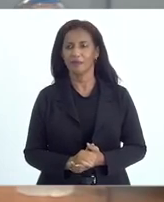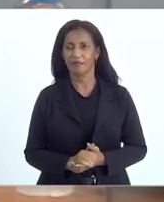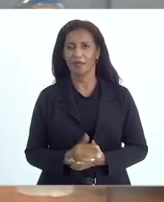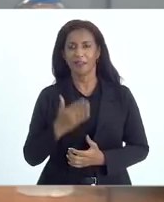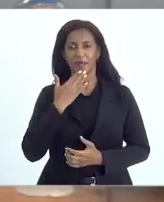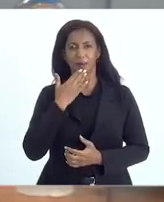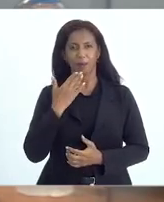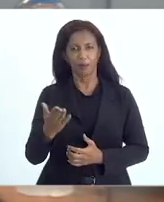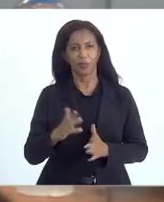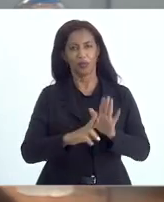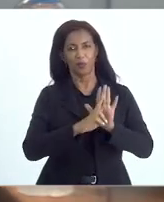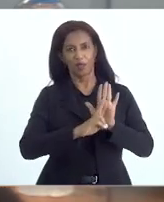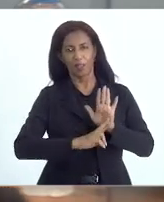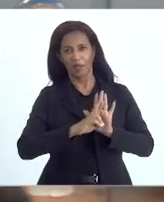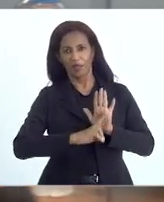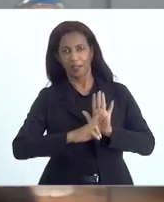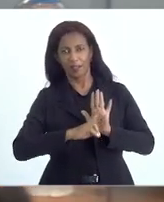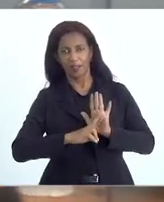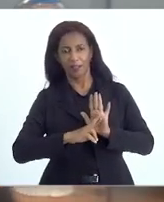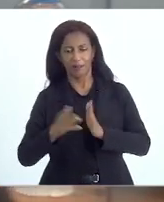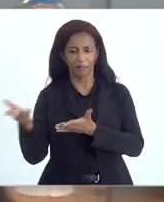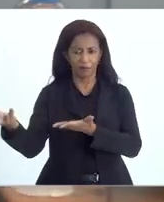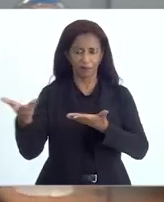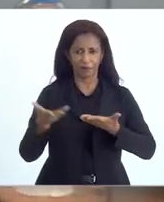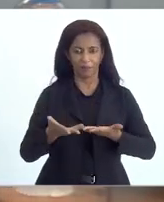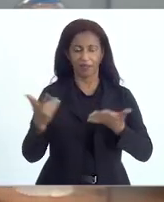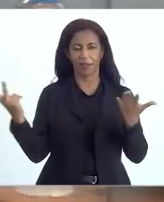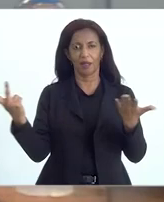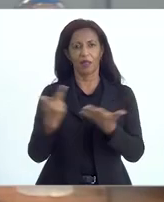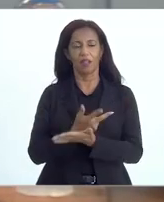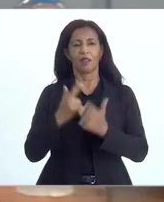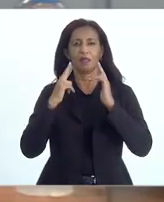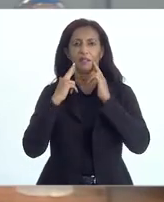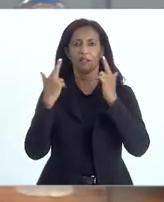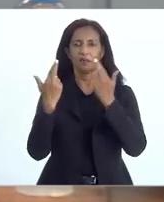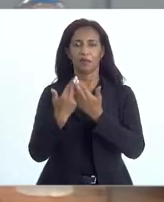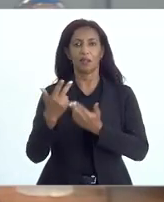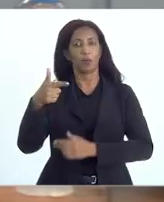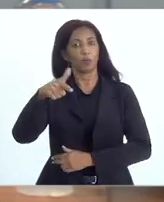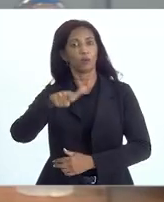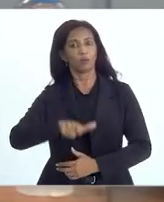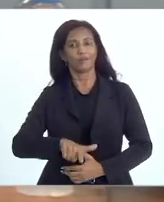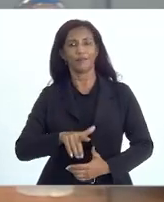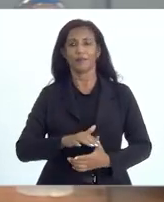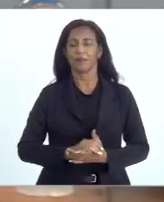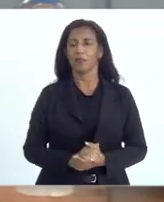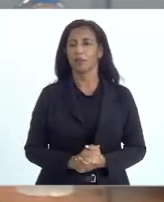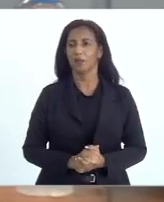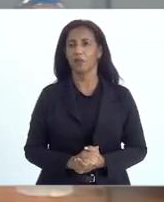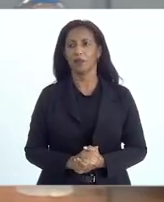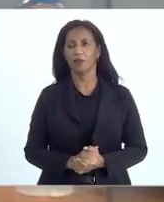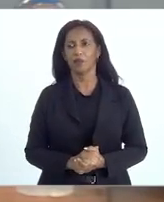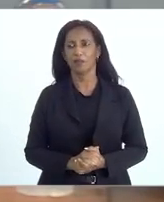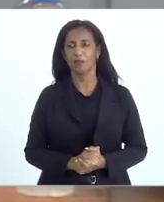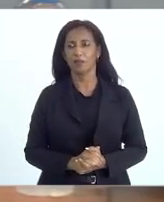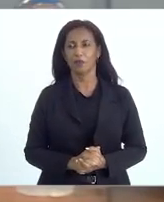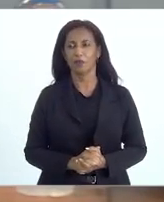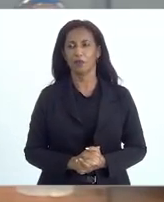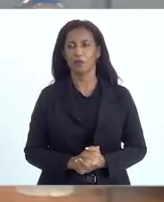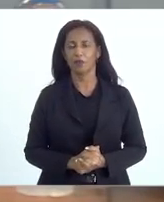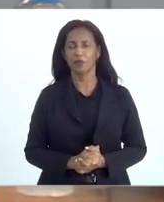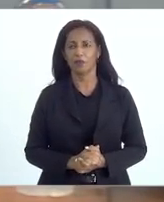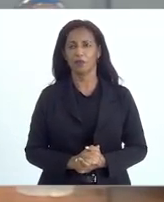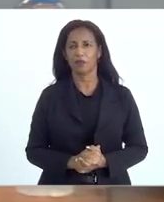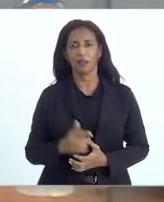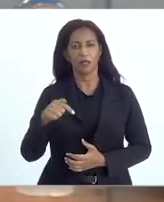pedido requerimento de vossa excelência para que a gente realizar esse essa audiência mais uma audiência conjugada polícia militar e corpo de